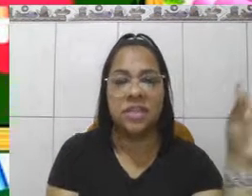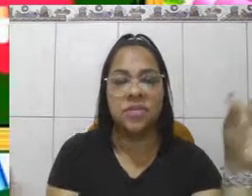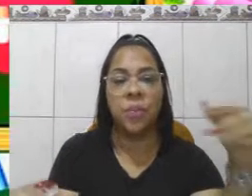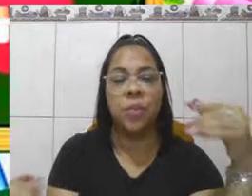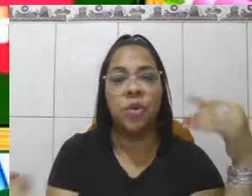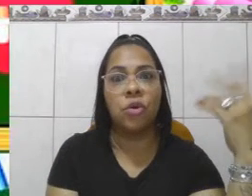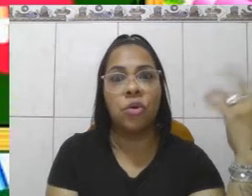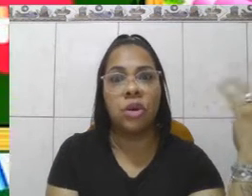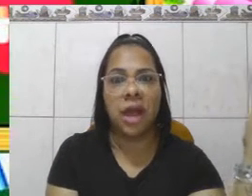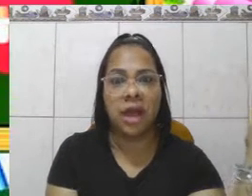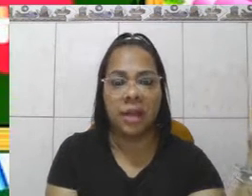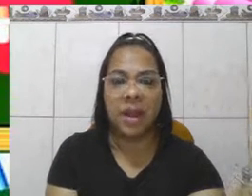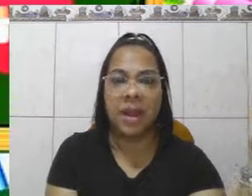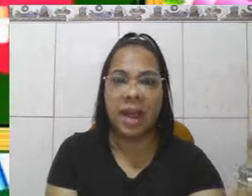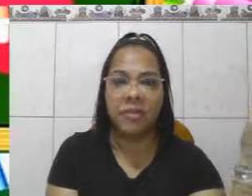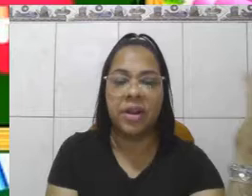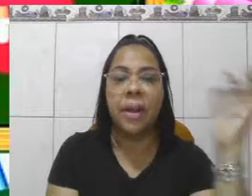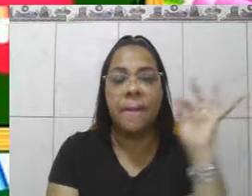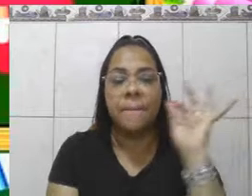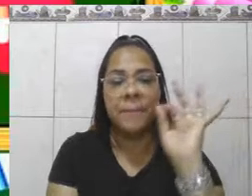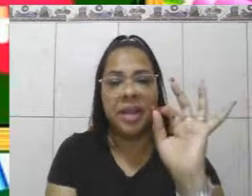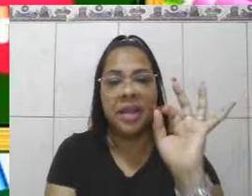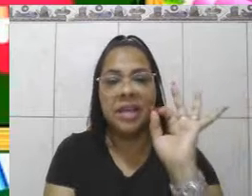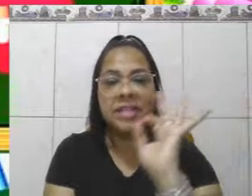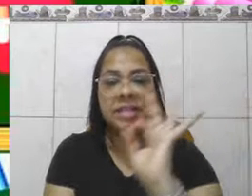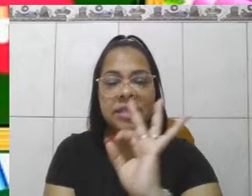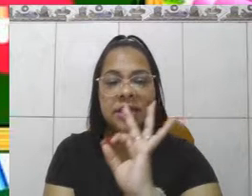Procurem! Vocês vão procurar a palavra